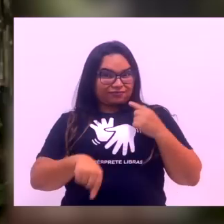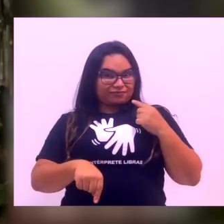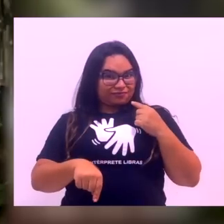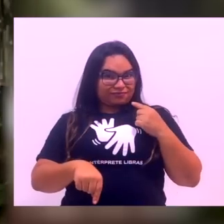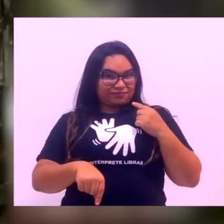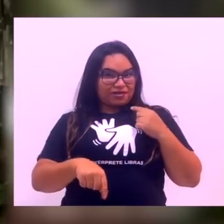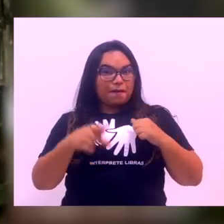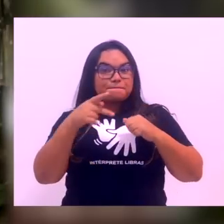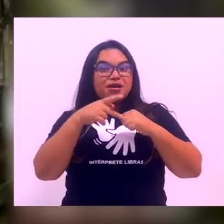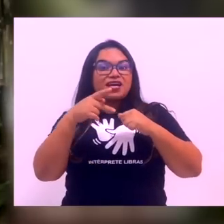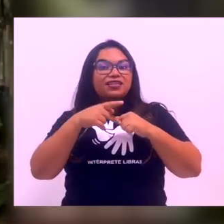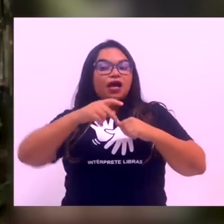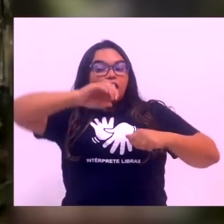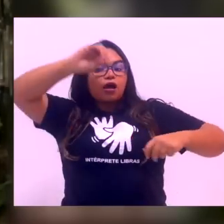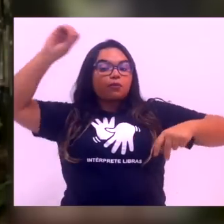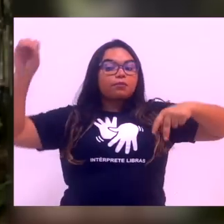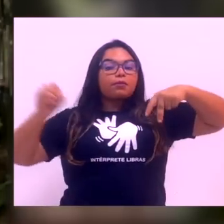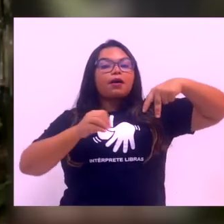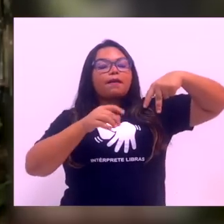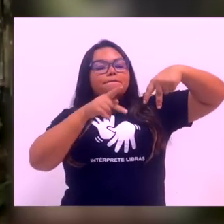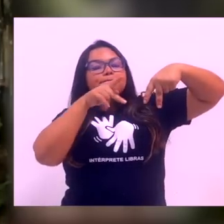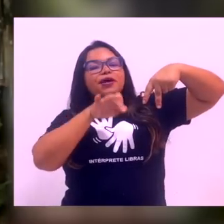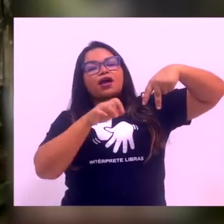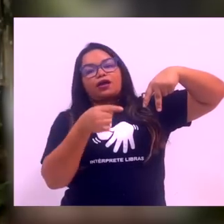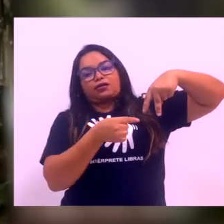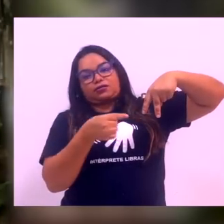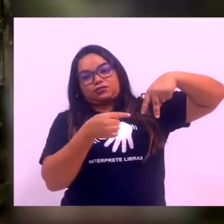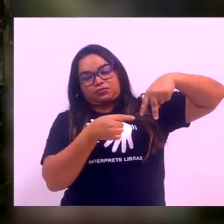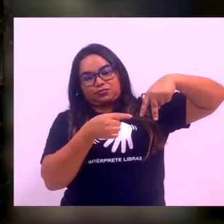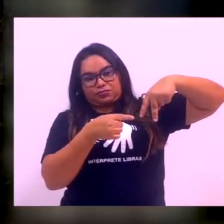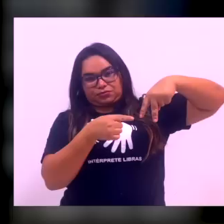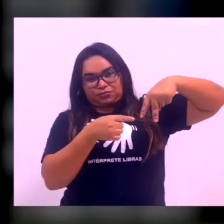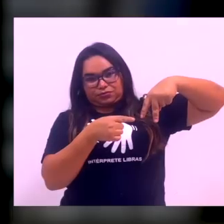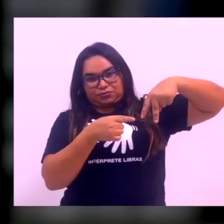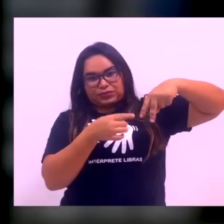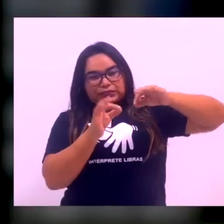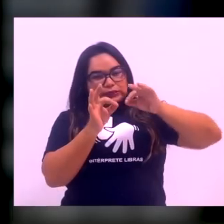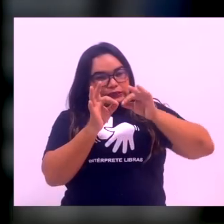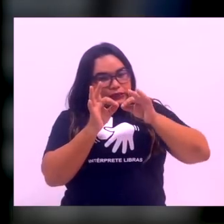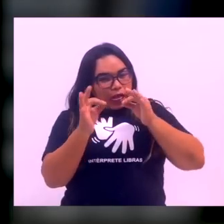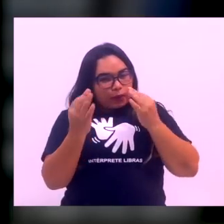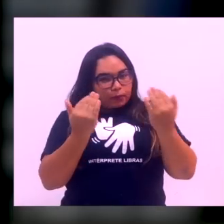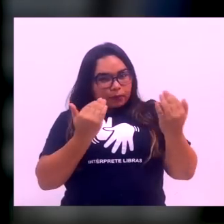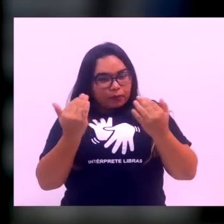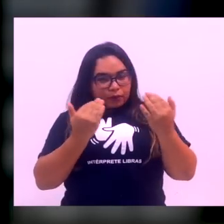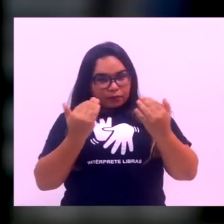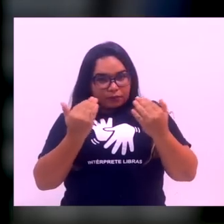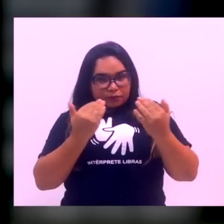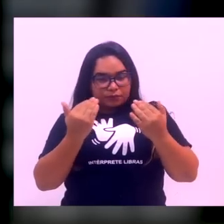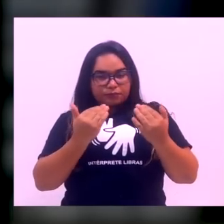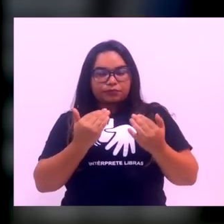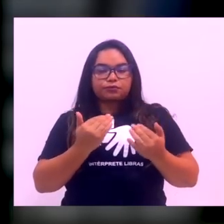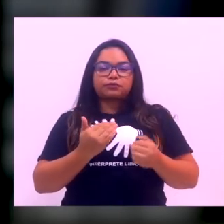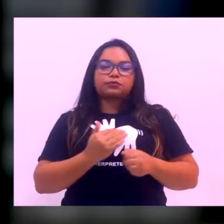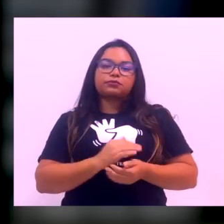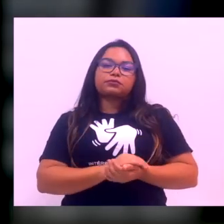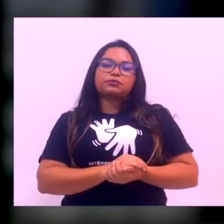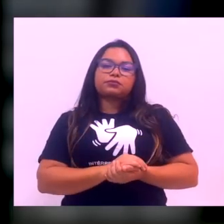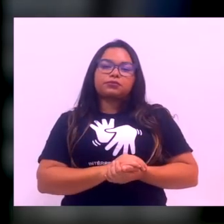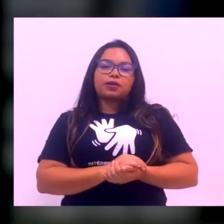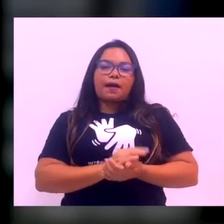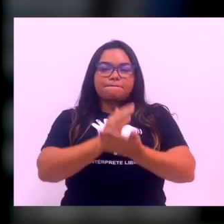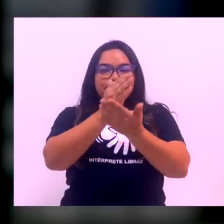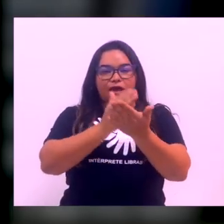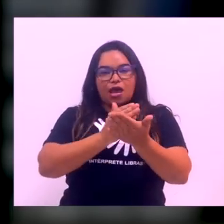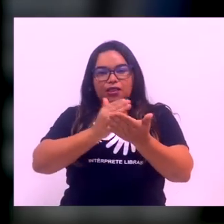atingida nos quadris, quando a estátua não é atingida nos quadris. A rocha atinge os pés da estátua. E, portanto,